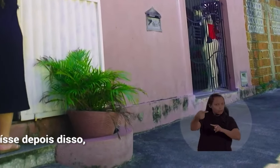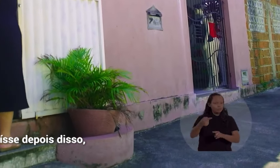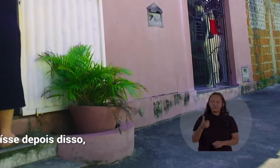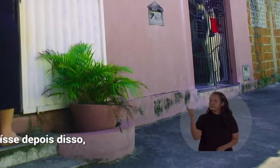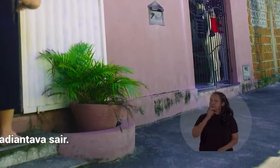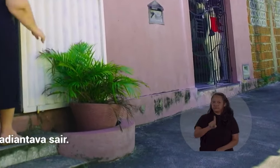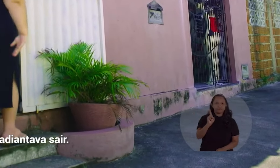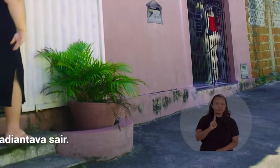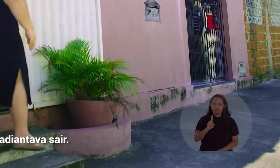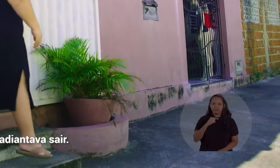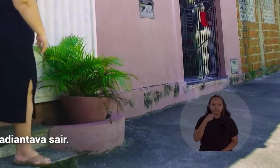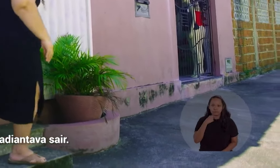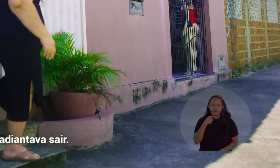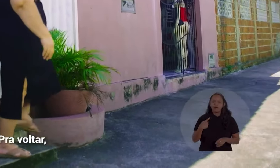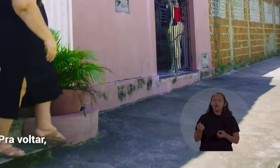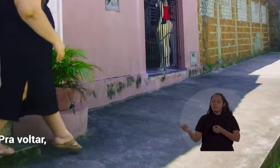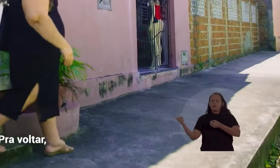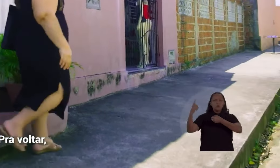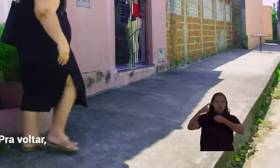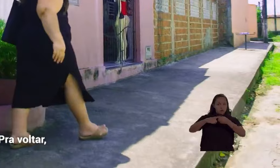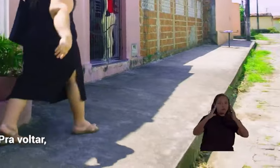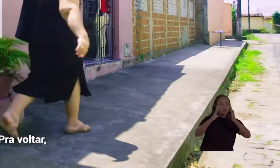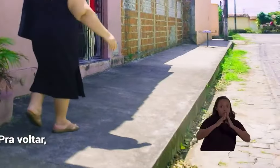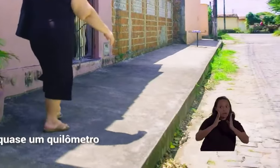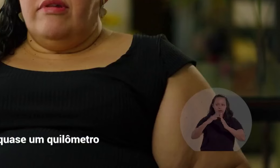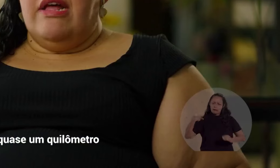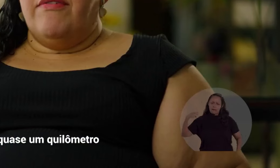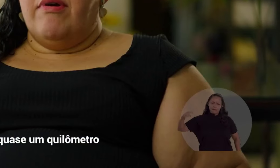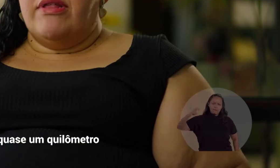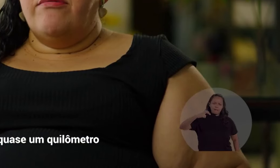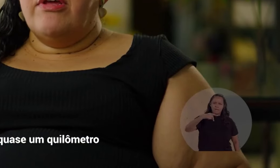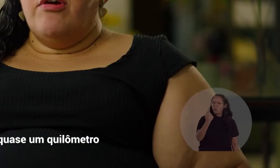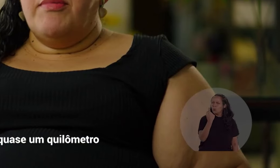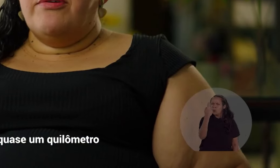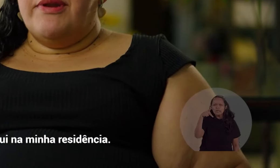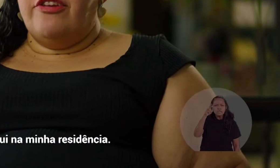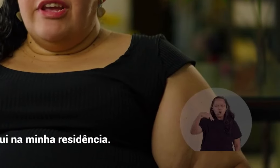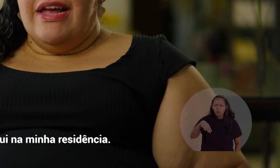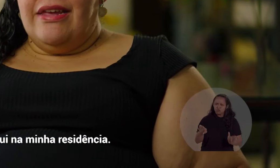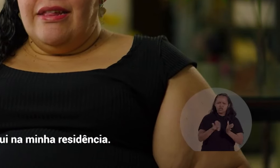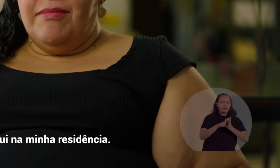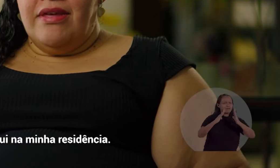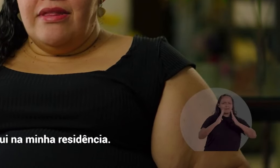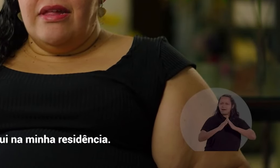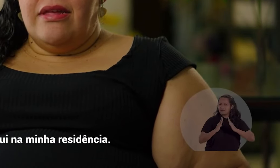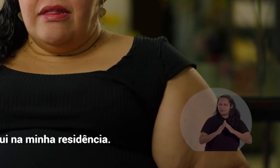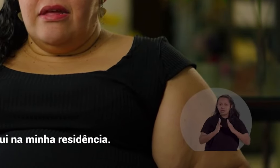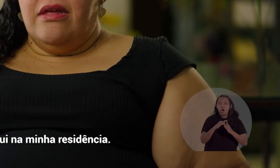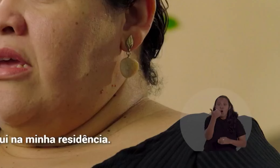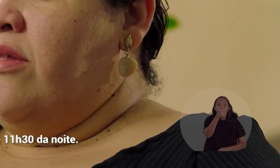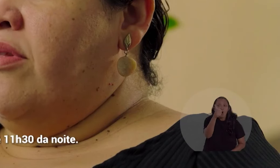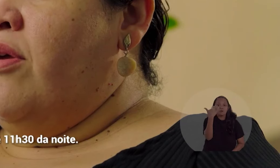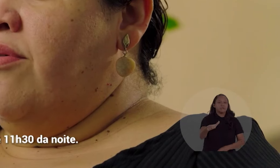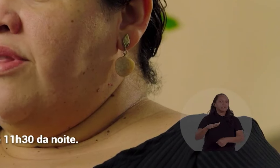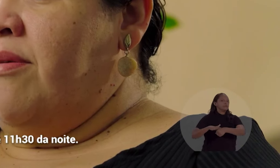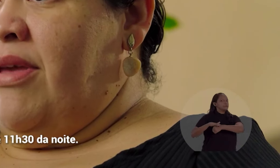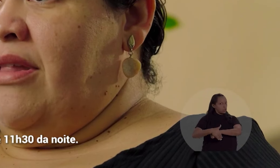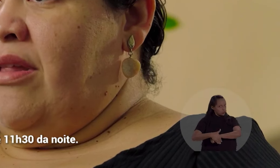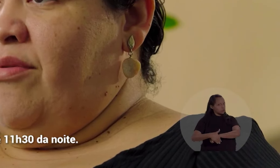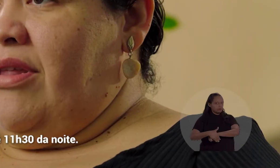depois disso, nem adiantava sair. Para voltar, eu andava quase 1 quilômetro para chegar aqui na minha residência. Isso